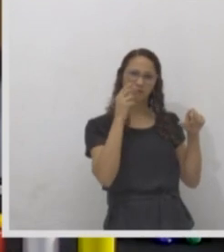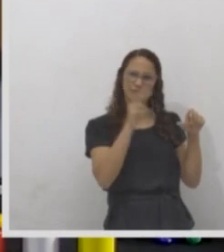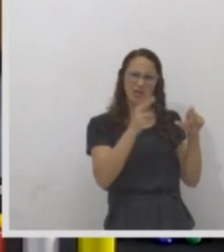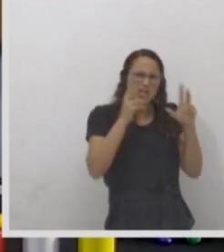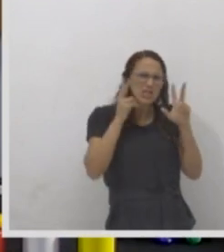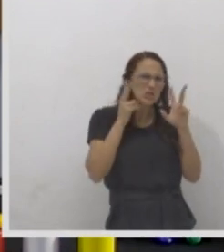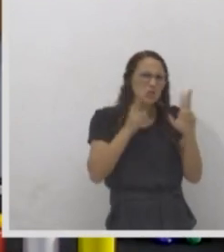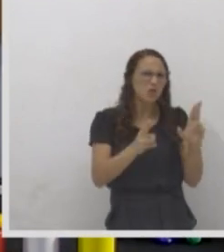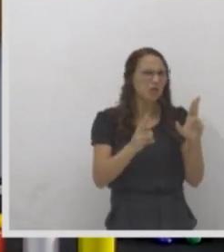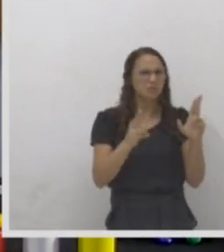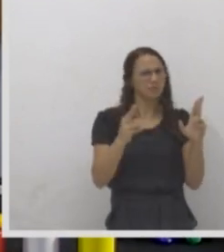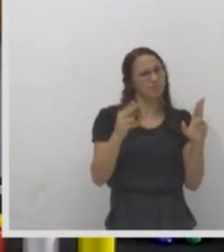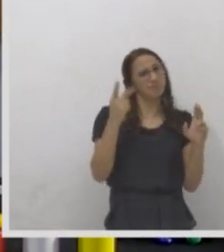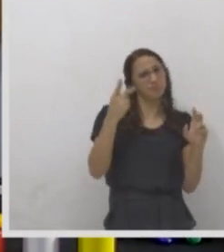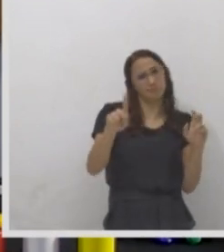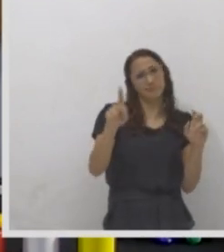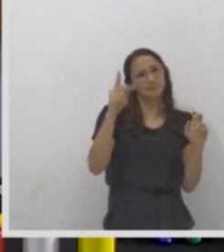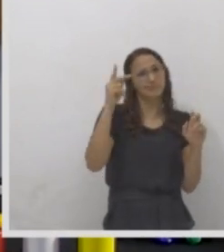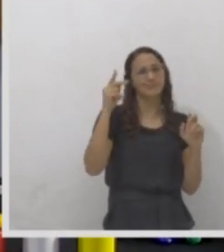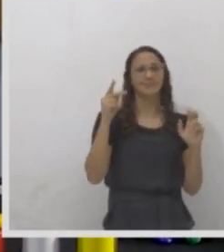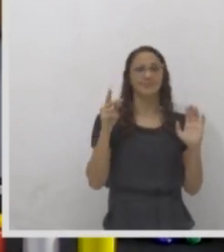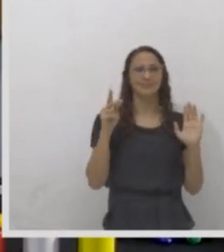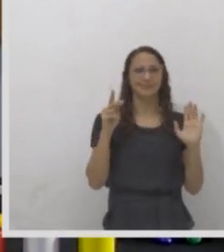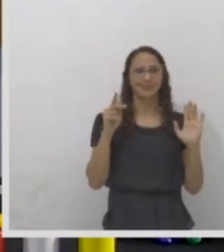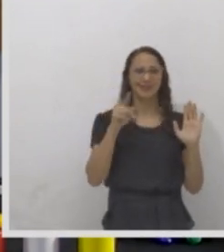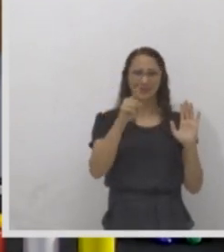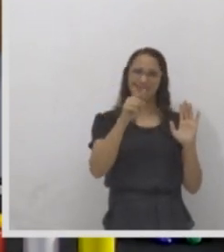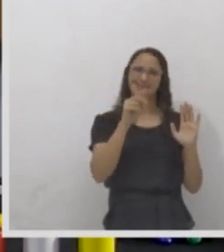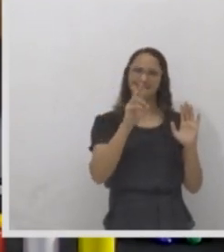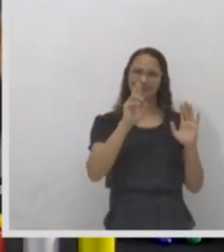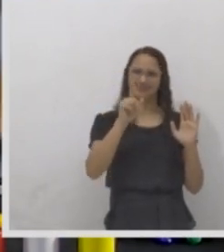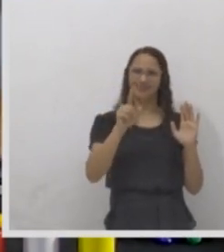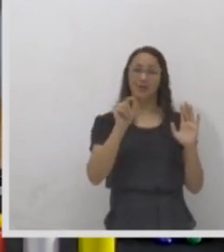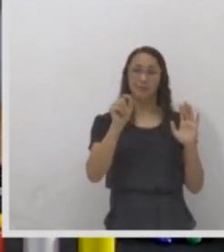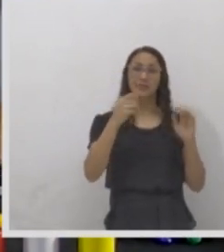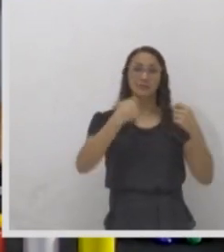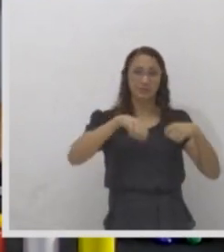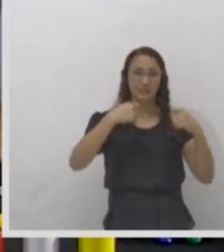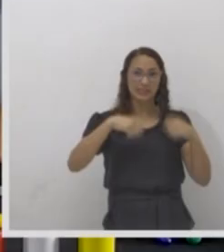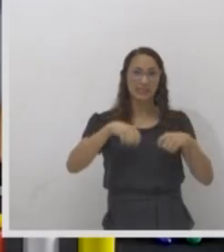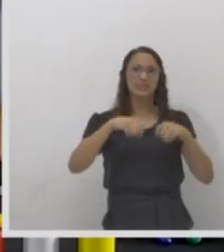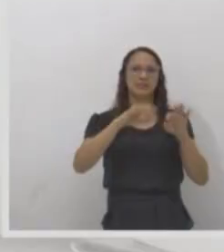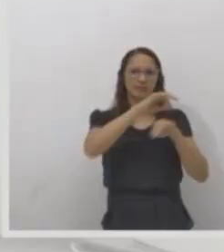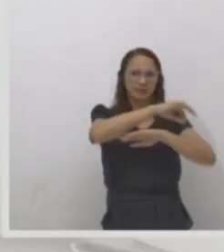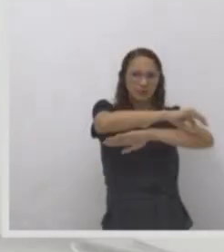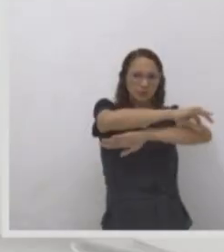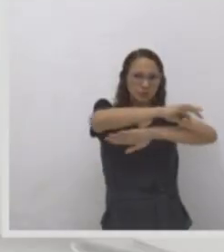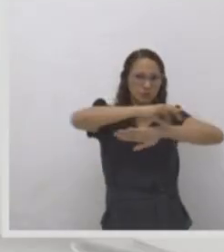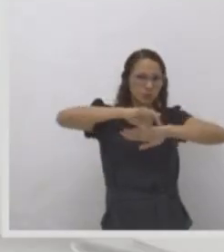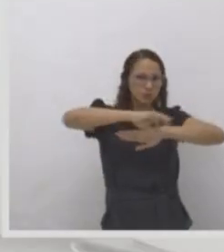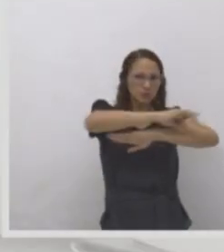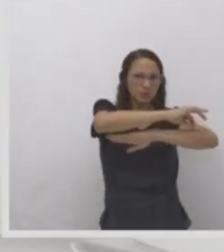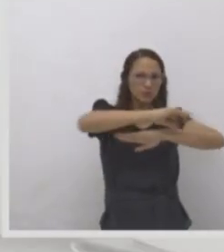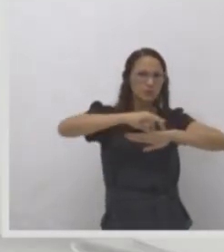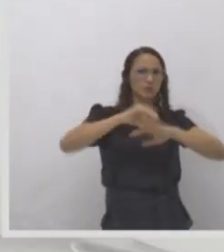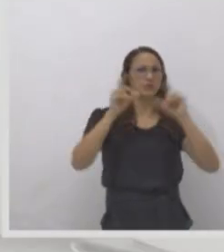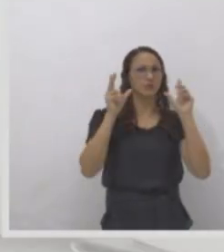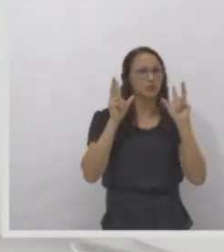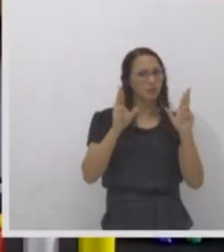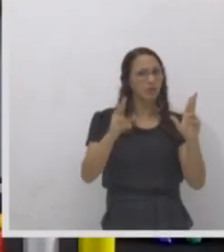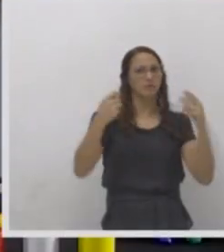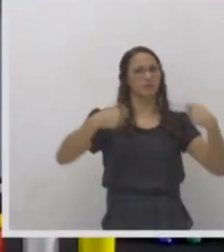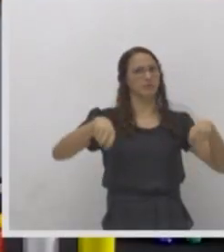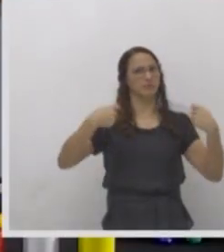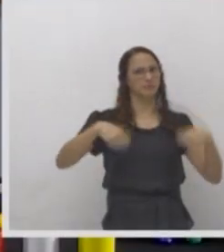aí no desenho, tá? Esse aqui está até diferente, certo? Mas a medida tem que obedecer o que está lá. E aí você tem aqui, olha,